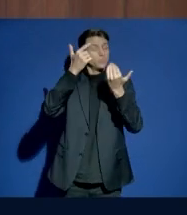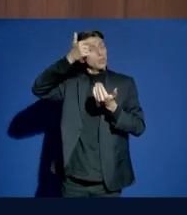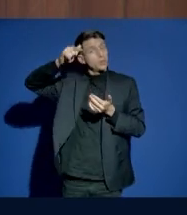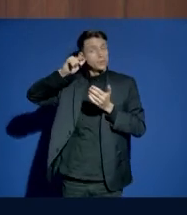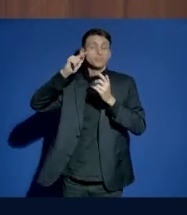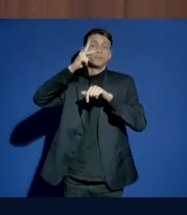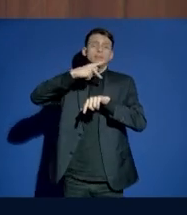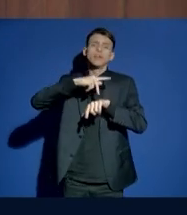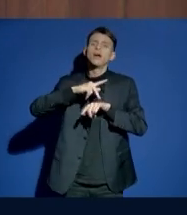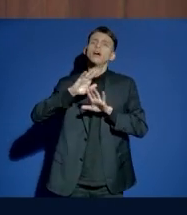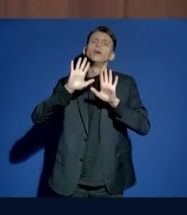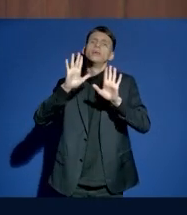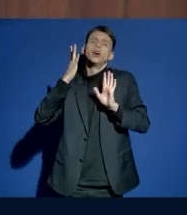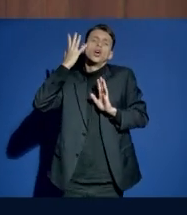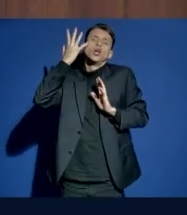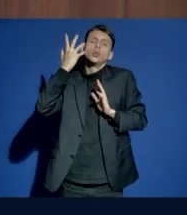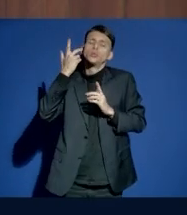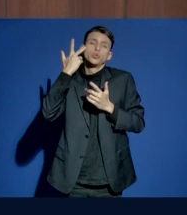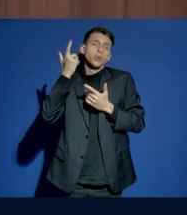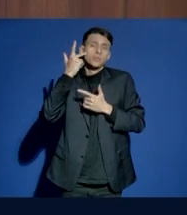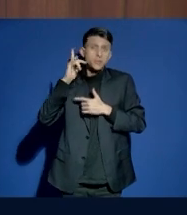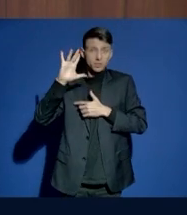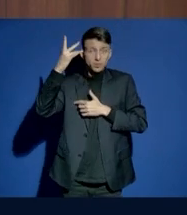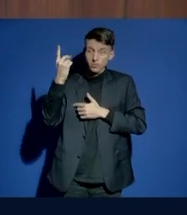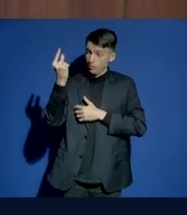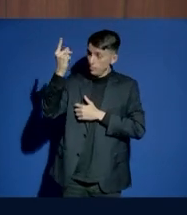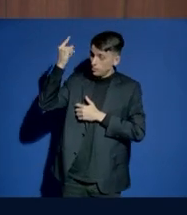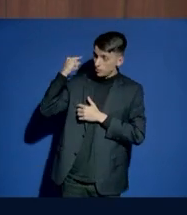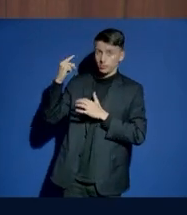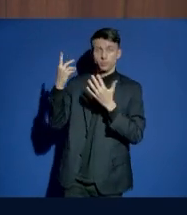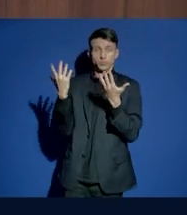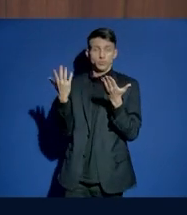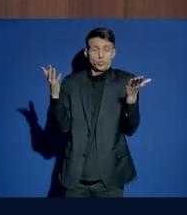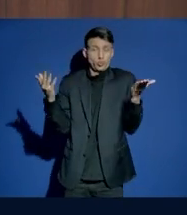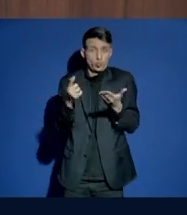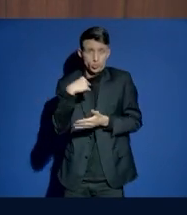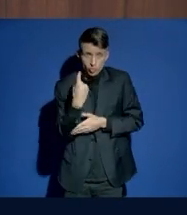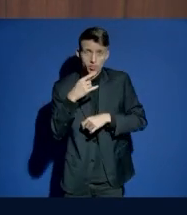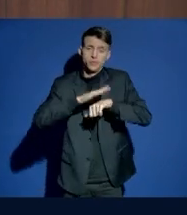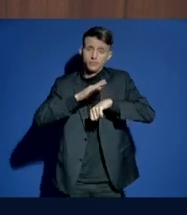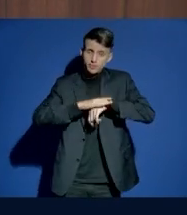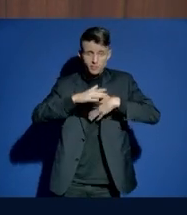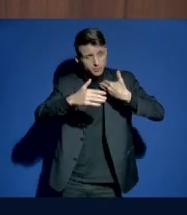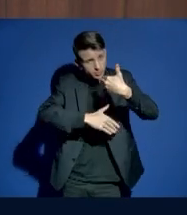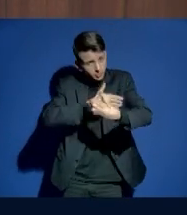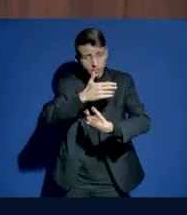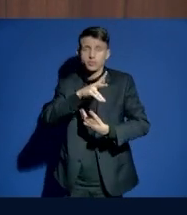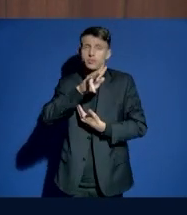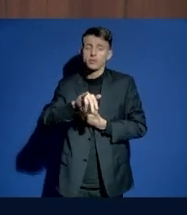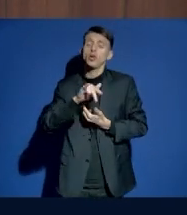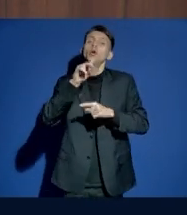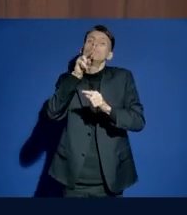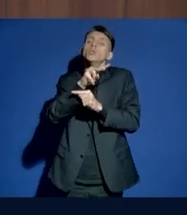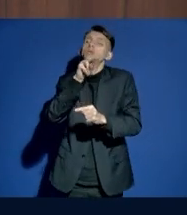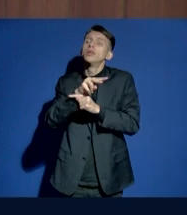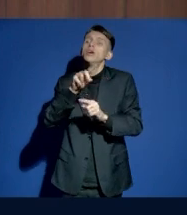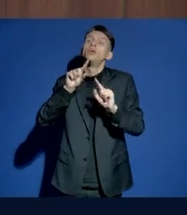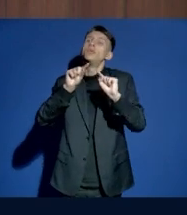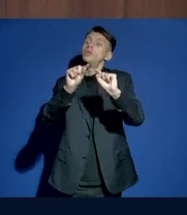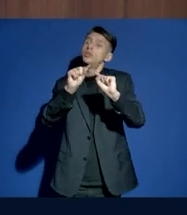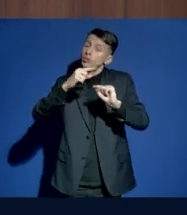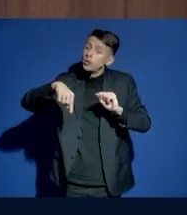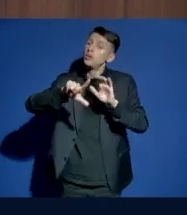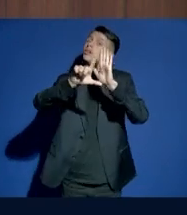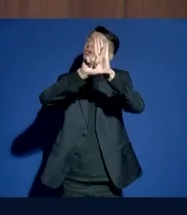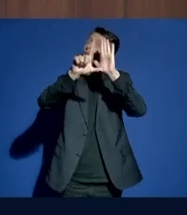Ah mas isso aconteceu há mais tempo não nós não queremos avançar no que vocês fizeram nós vamos preservar o que o nosso